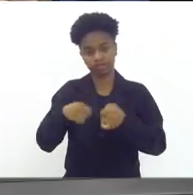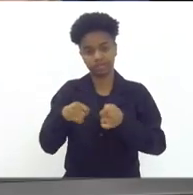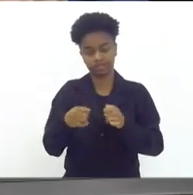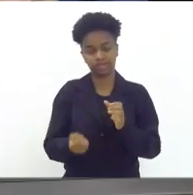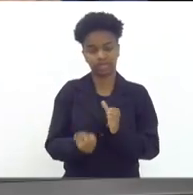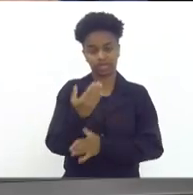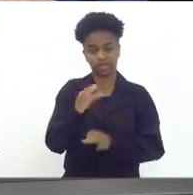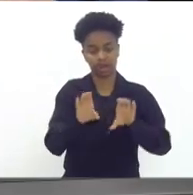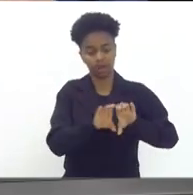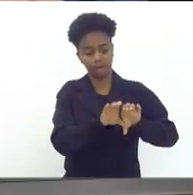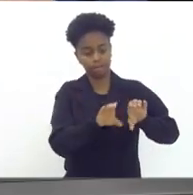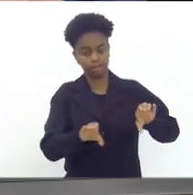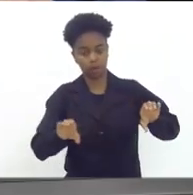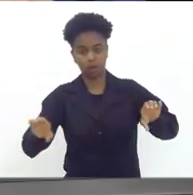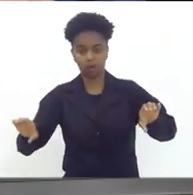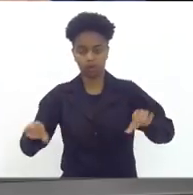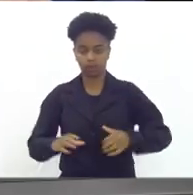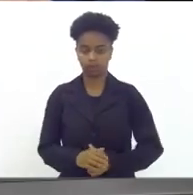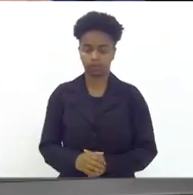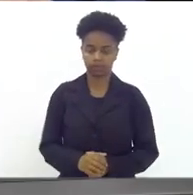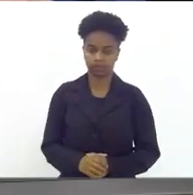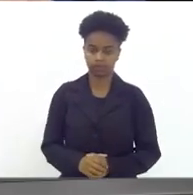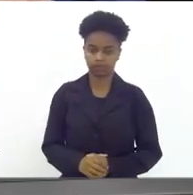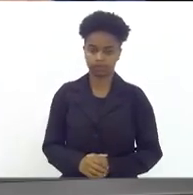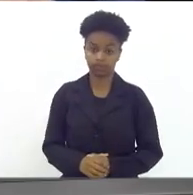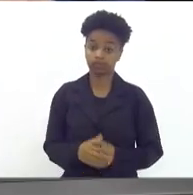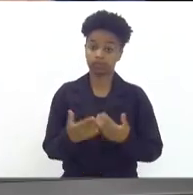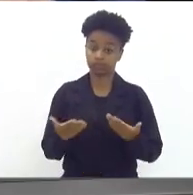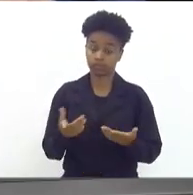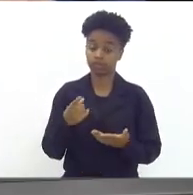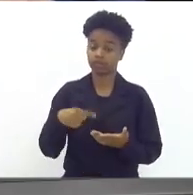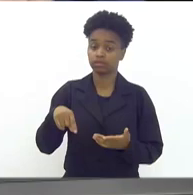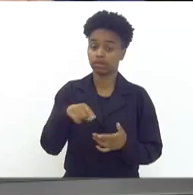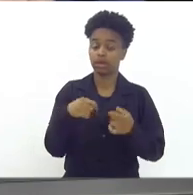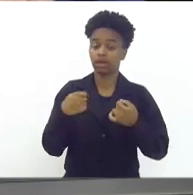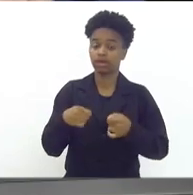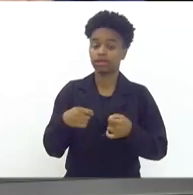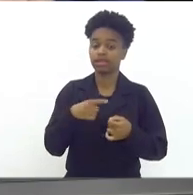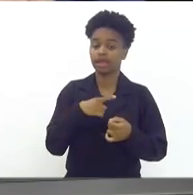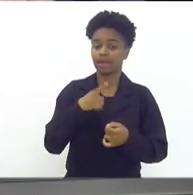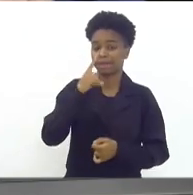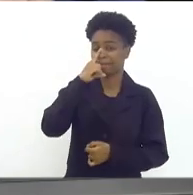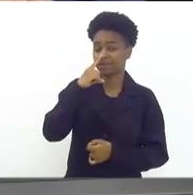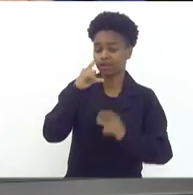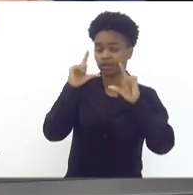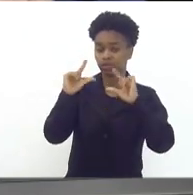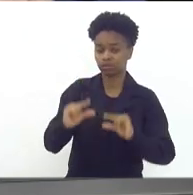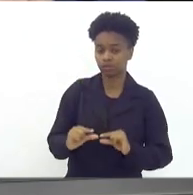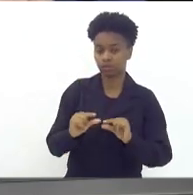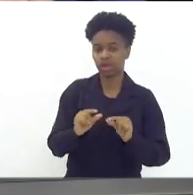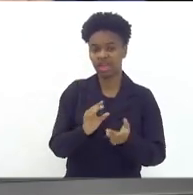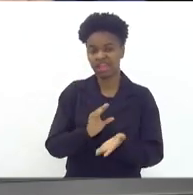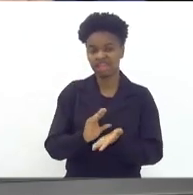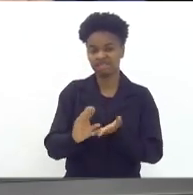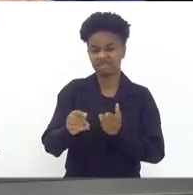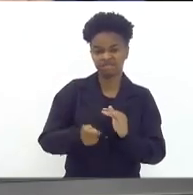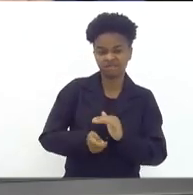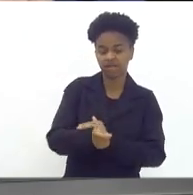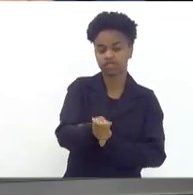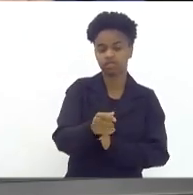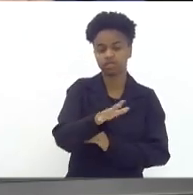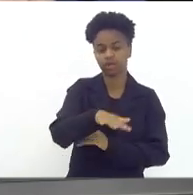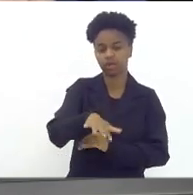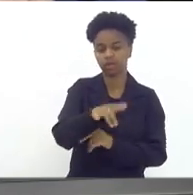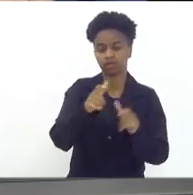uma rede de dutos no sentido de você ter menos risco de que aquele aquele investimento realizado